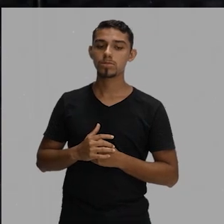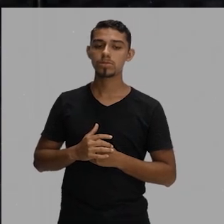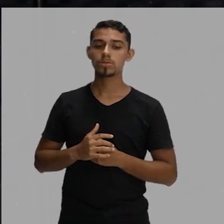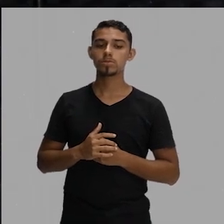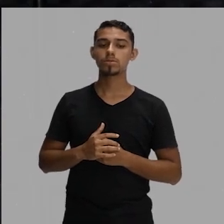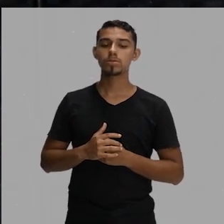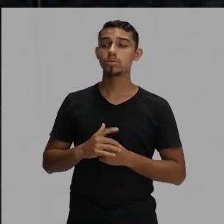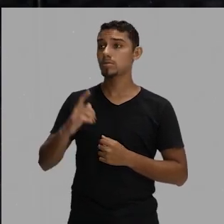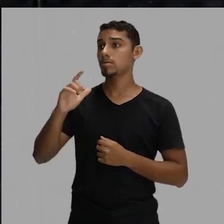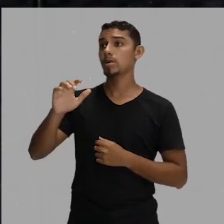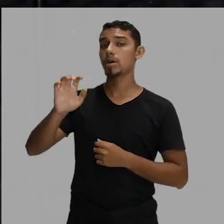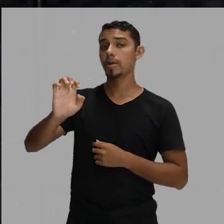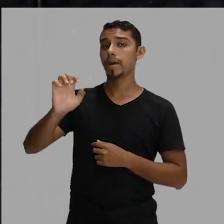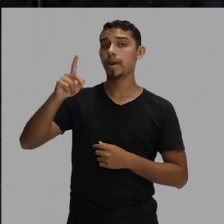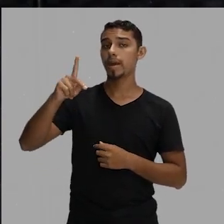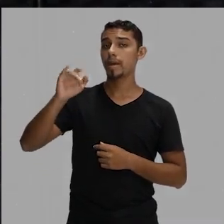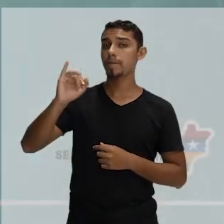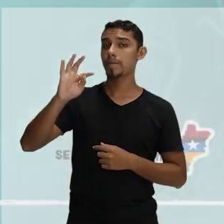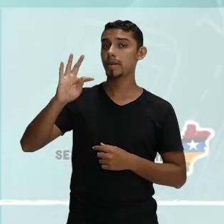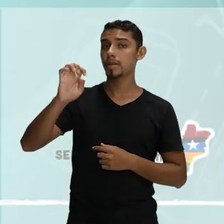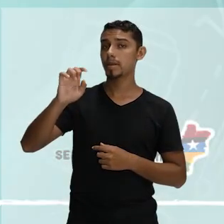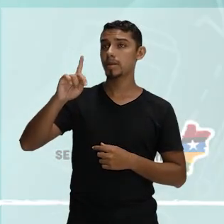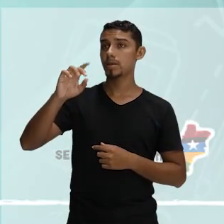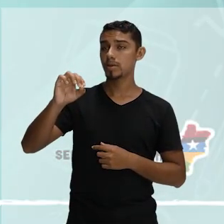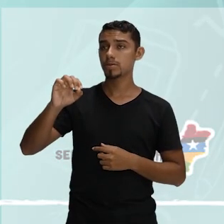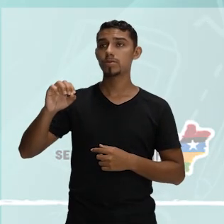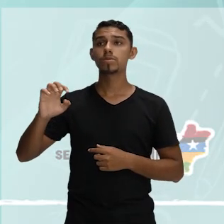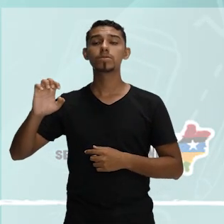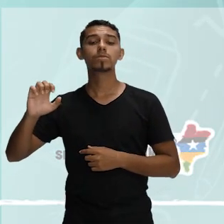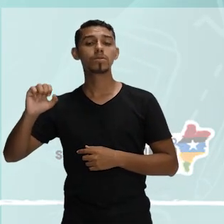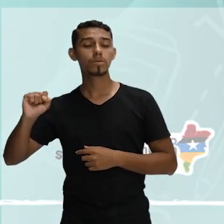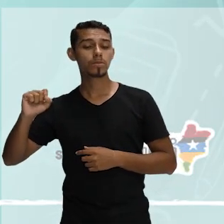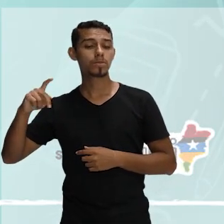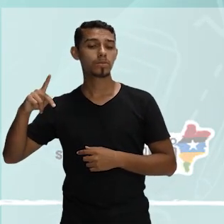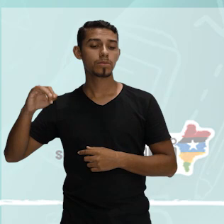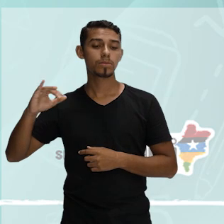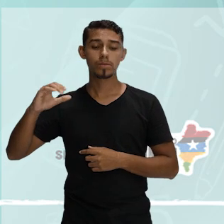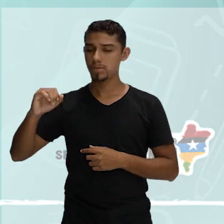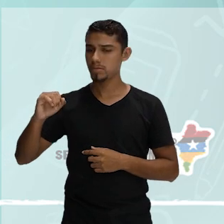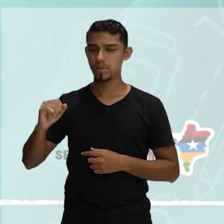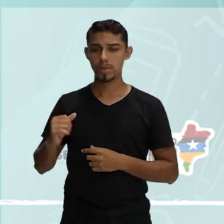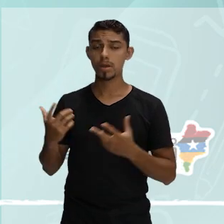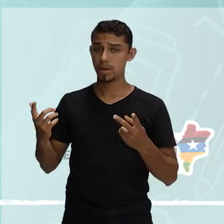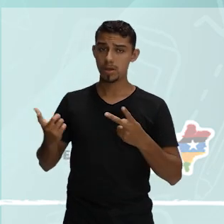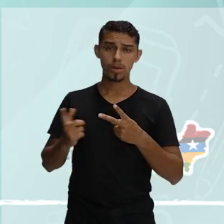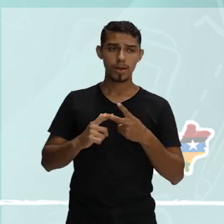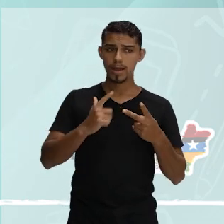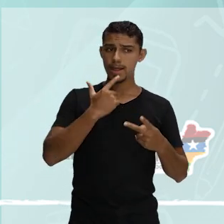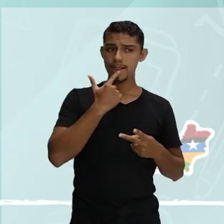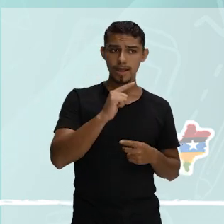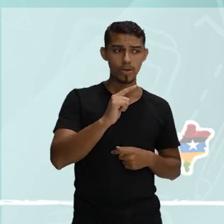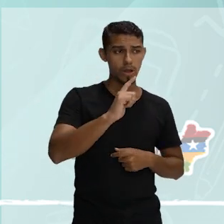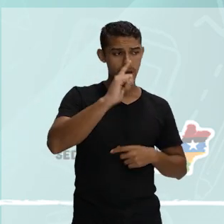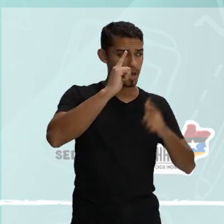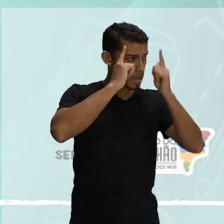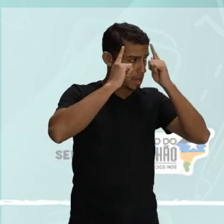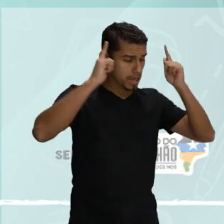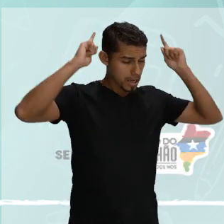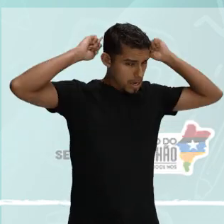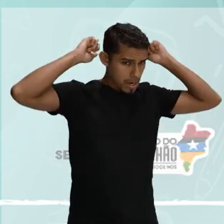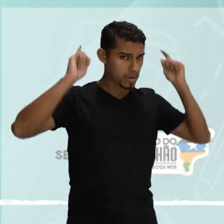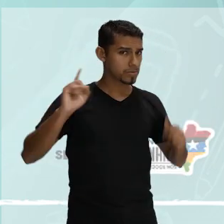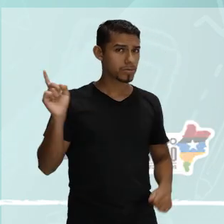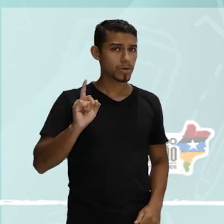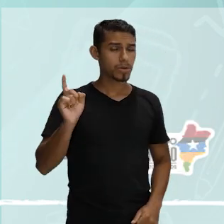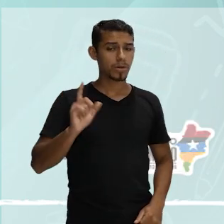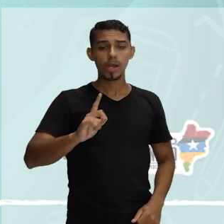o epíteto específico. E o outro erro é que não é em grego, e sim em latim. Por isso que a letra